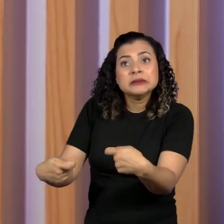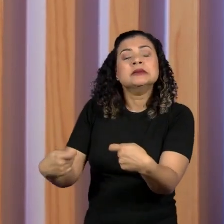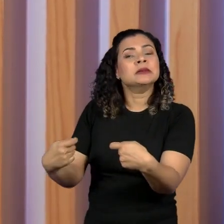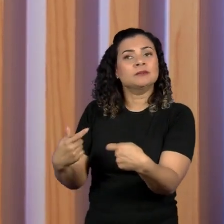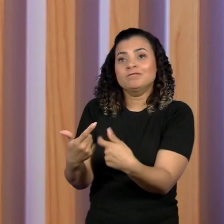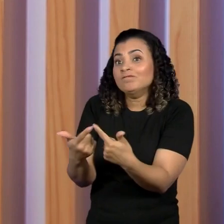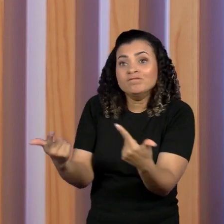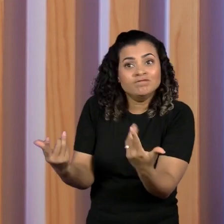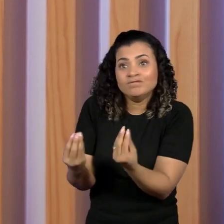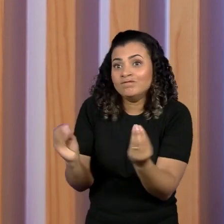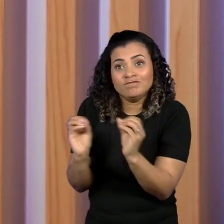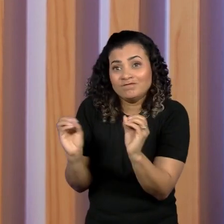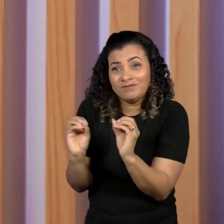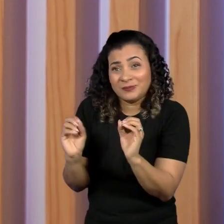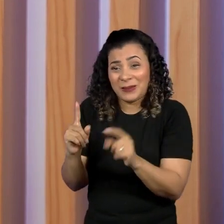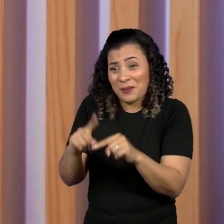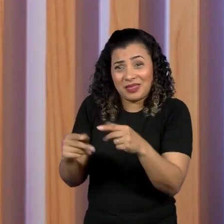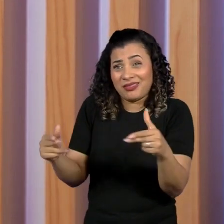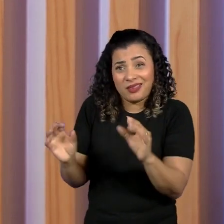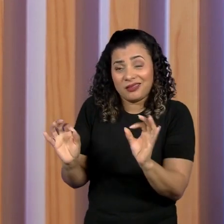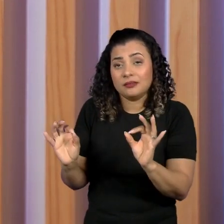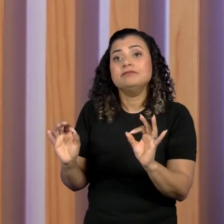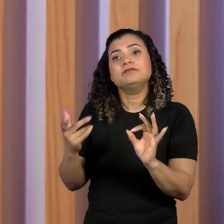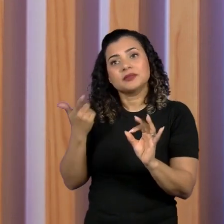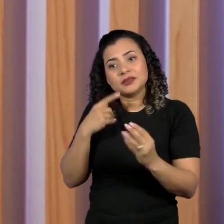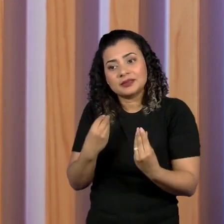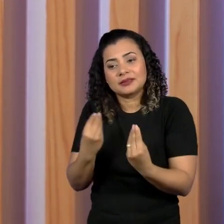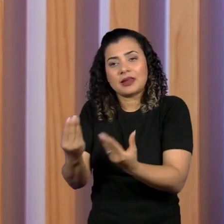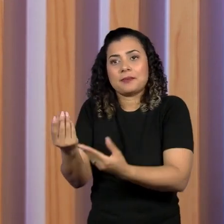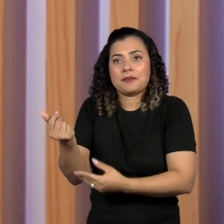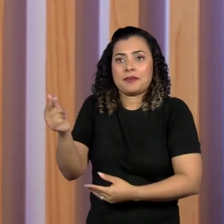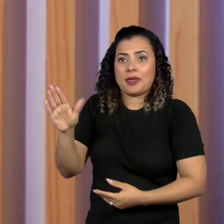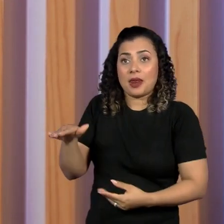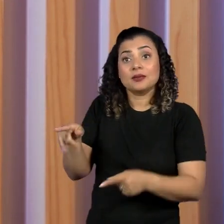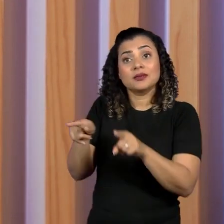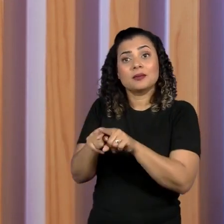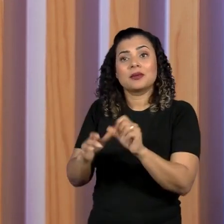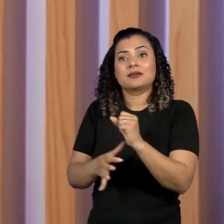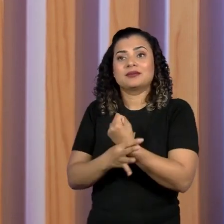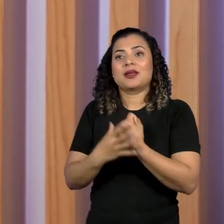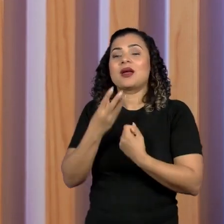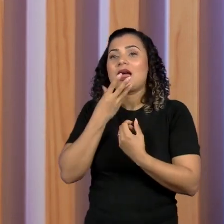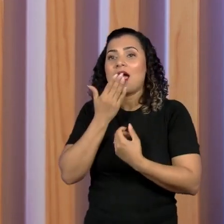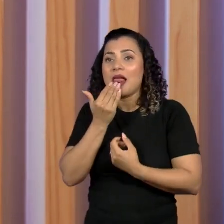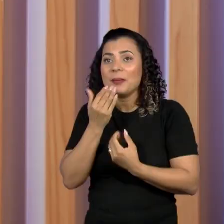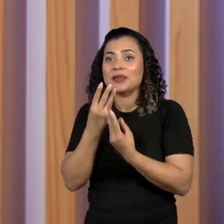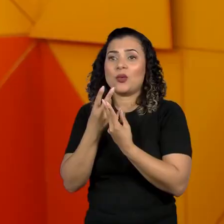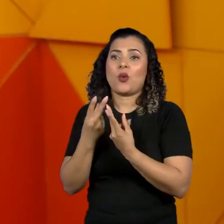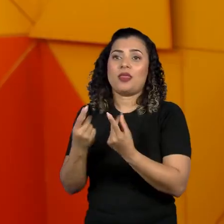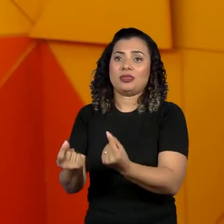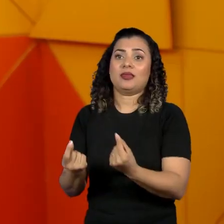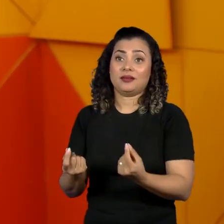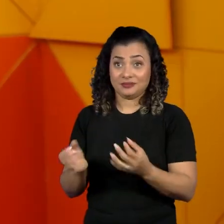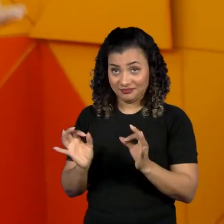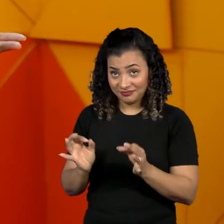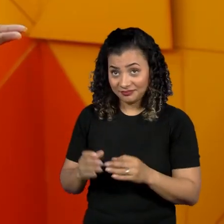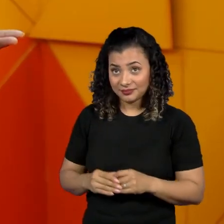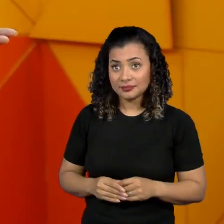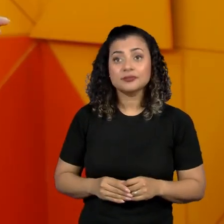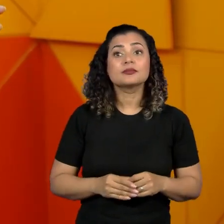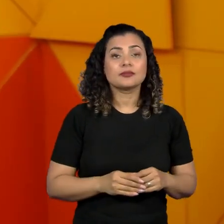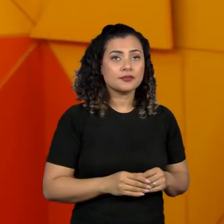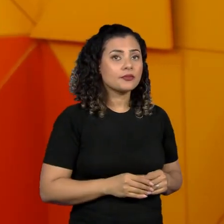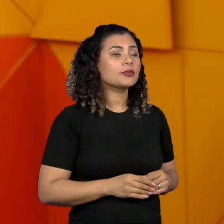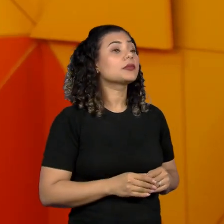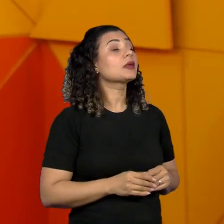tem acesso a alguns produtos e também garantir uma boa alimentação, uma alimentação de qualidade para as pessoas. E 4 das